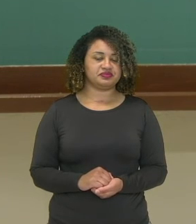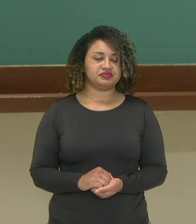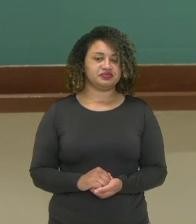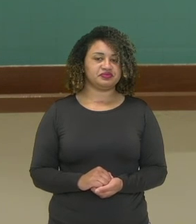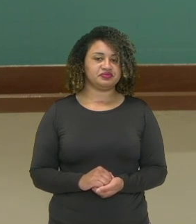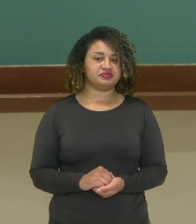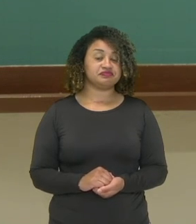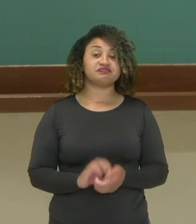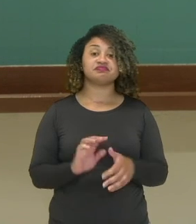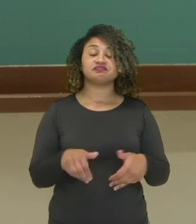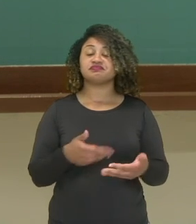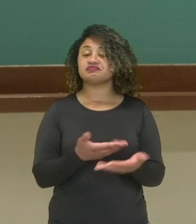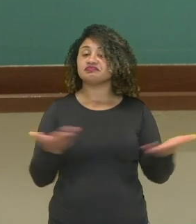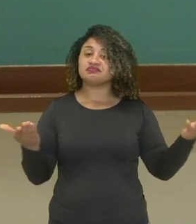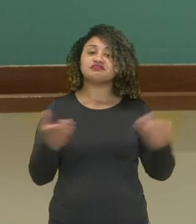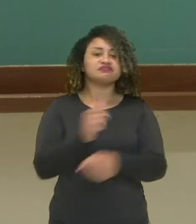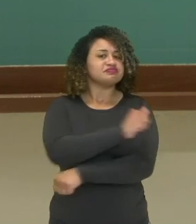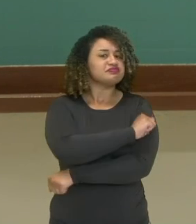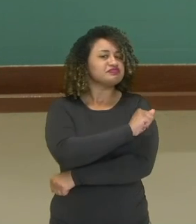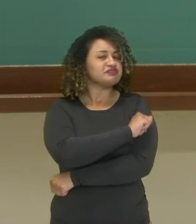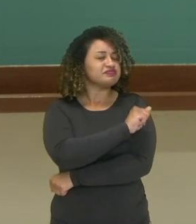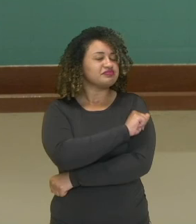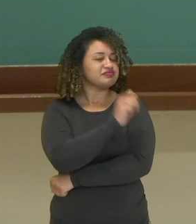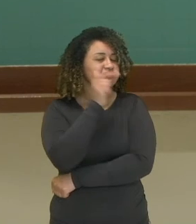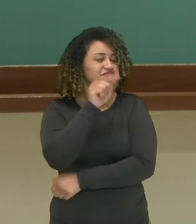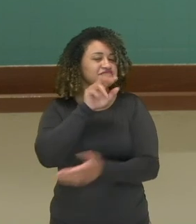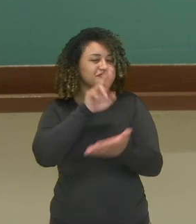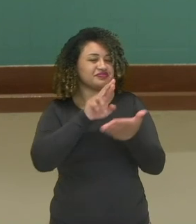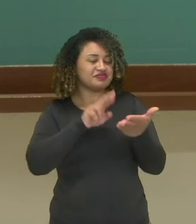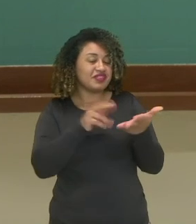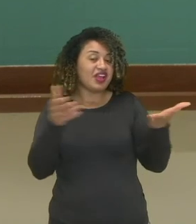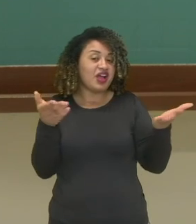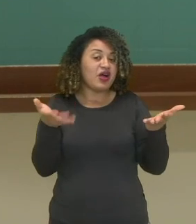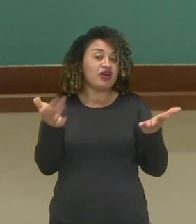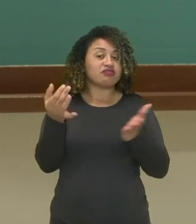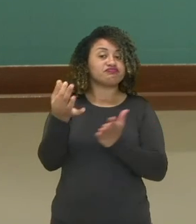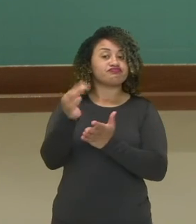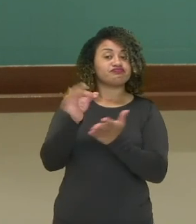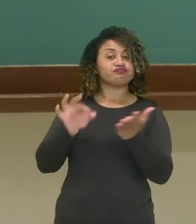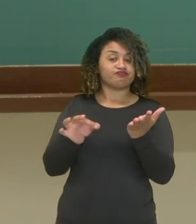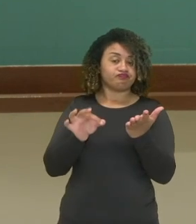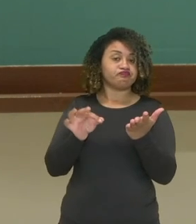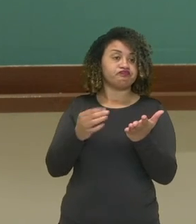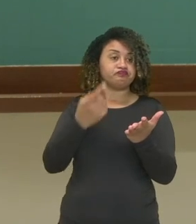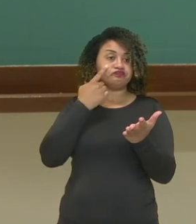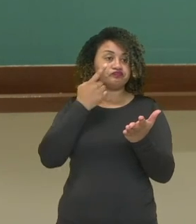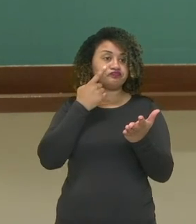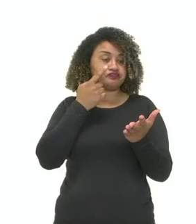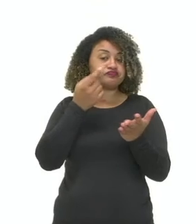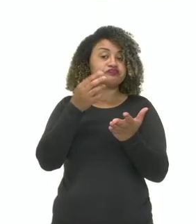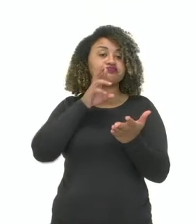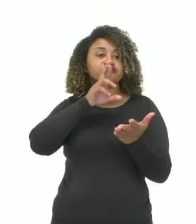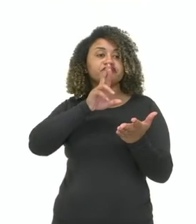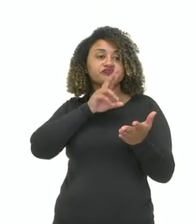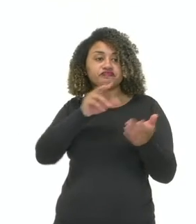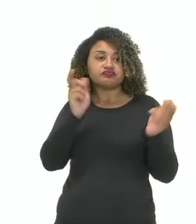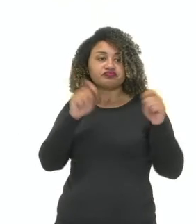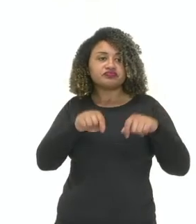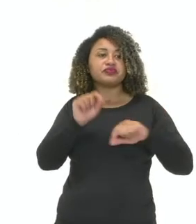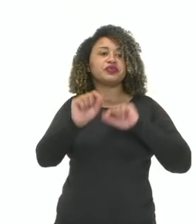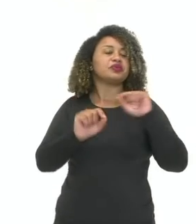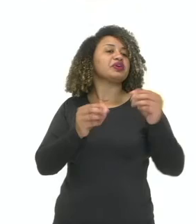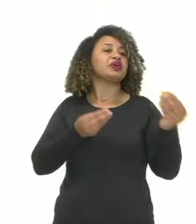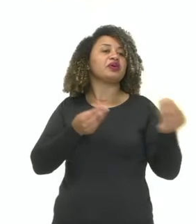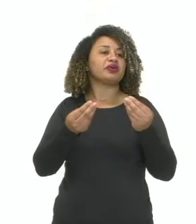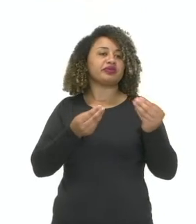E aí, chicos e chicas, vamos ver umas possíveis respostas aqui. Com